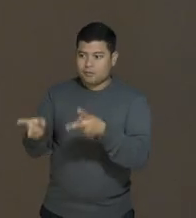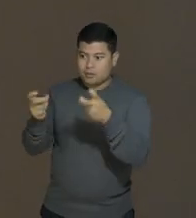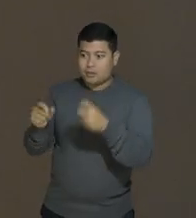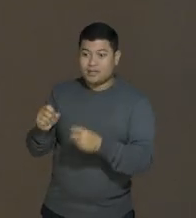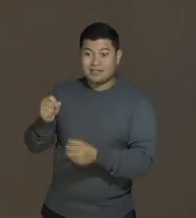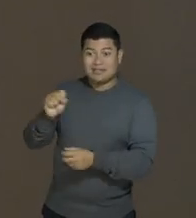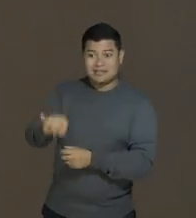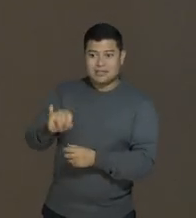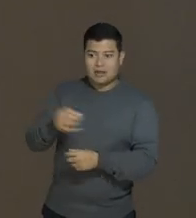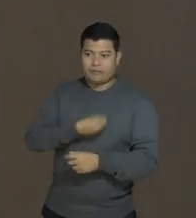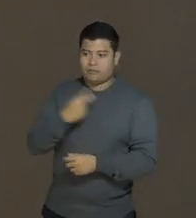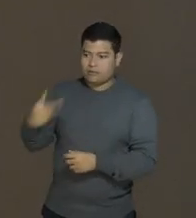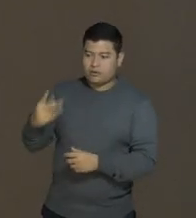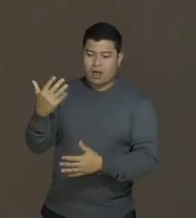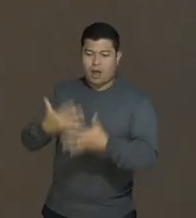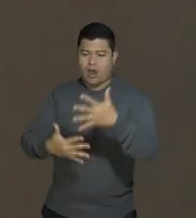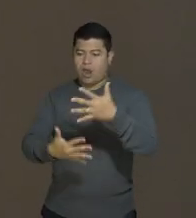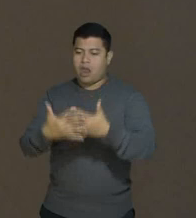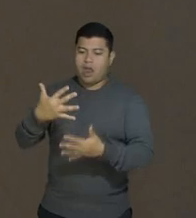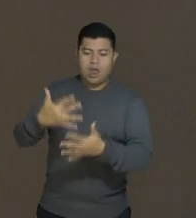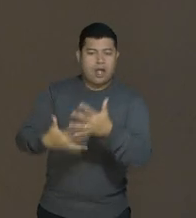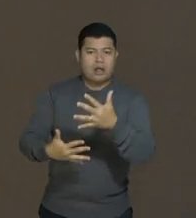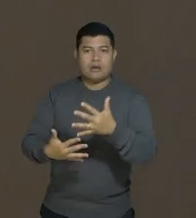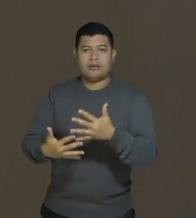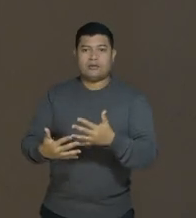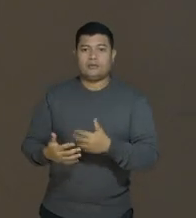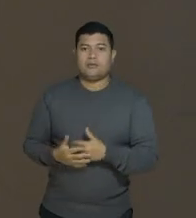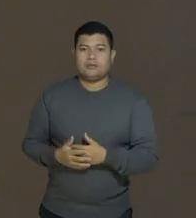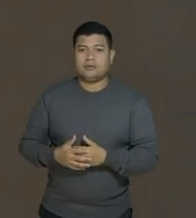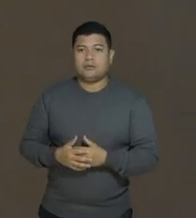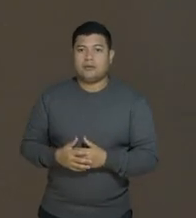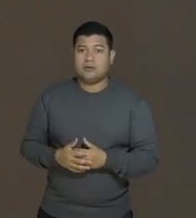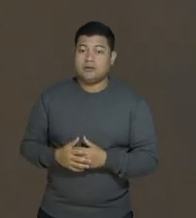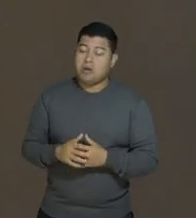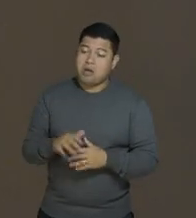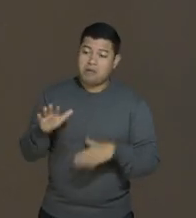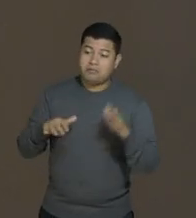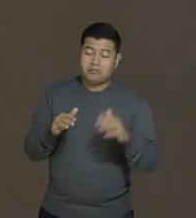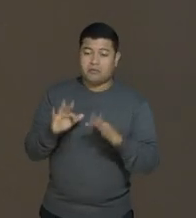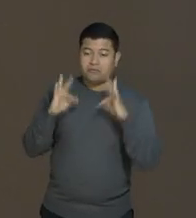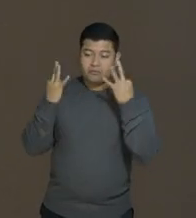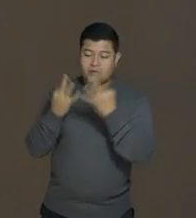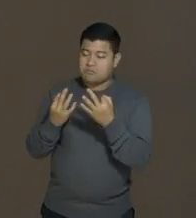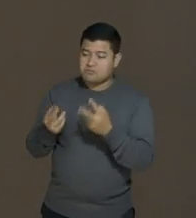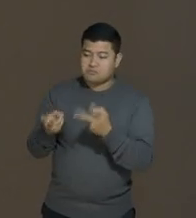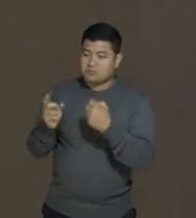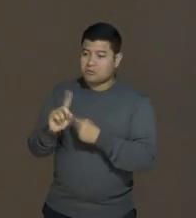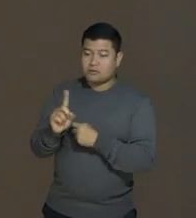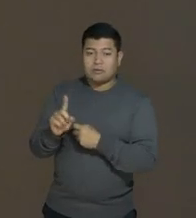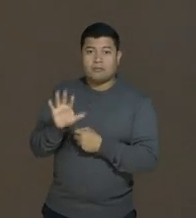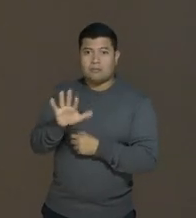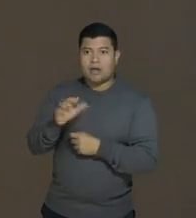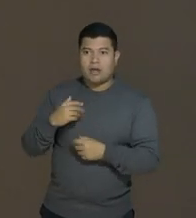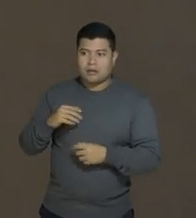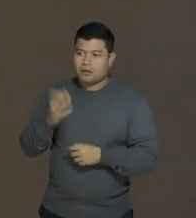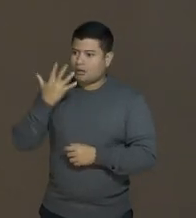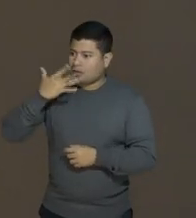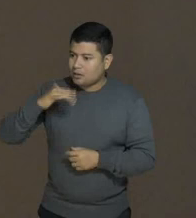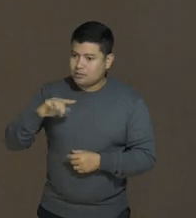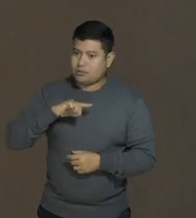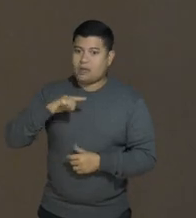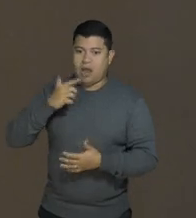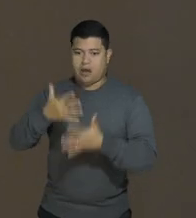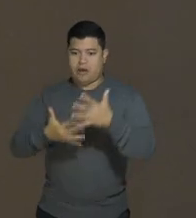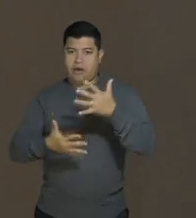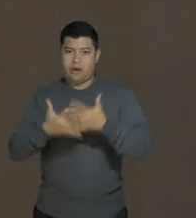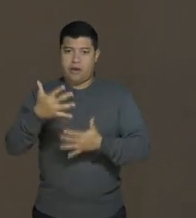acontece é que, para a família, não está atrapalhando, para a criança está atrapalhando muito. Os pais não conseguem ver isso. E, às vezes, o pai ou a mãe é TDAH,